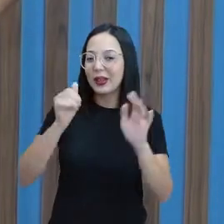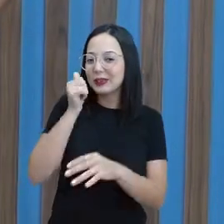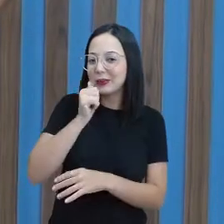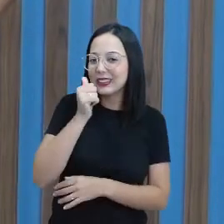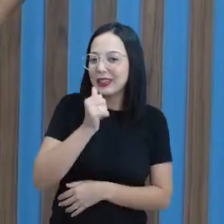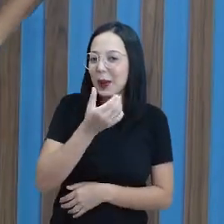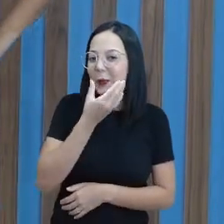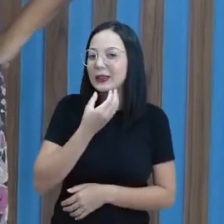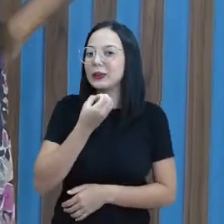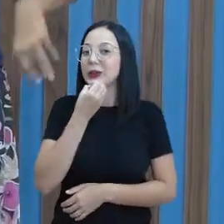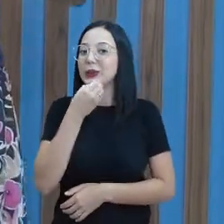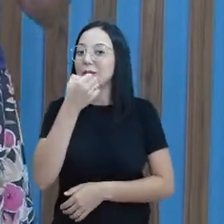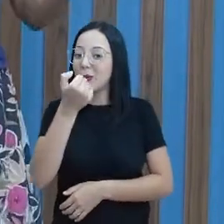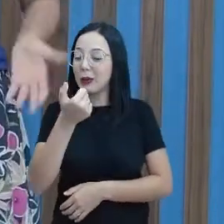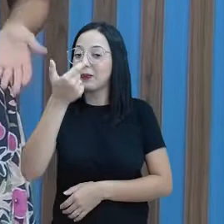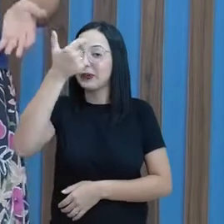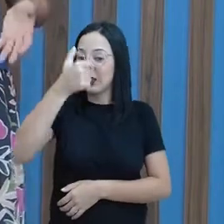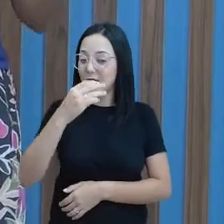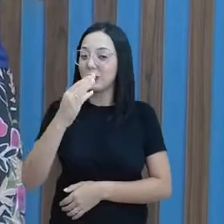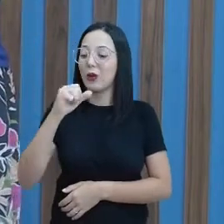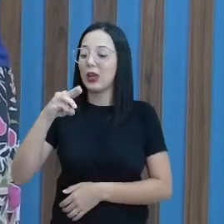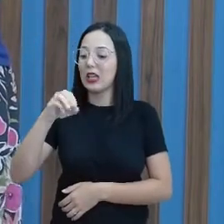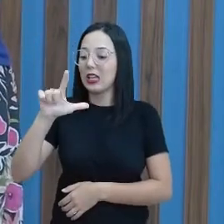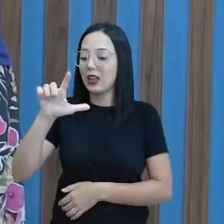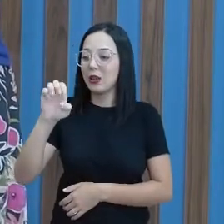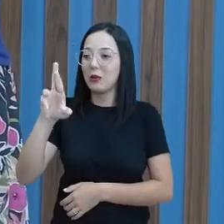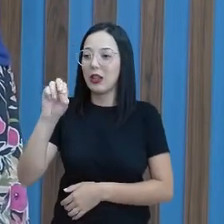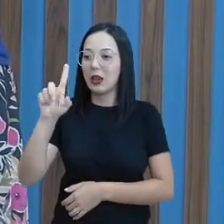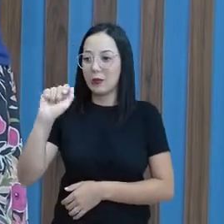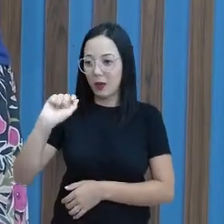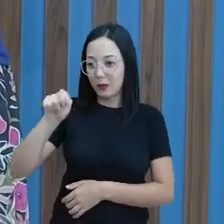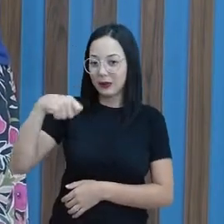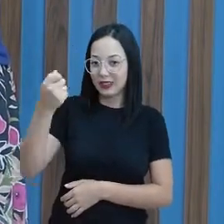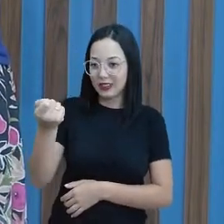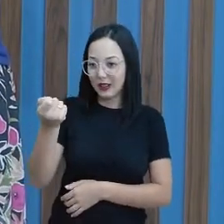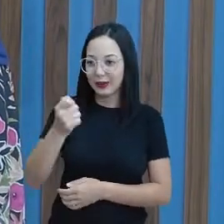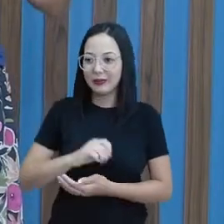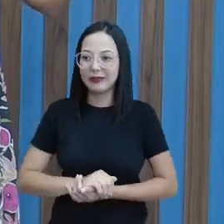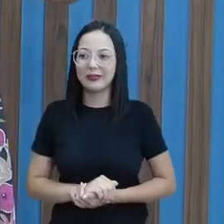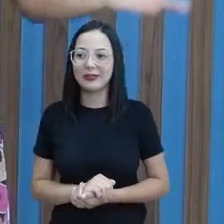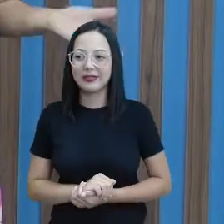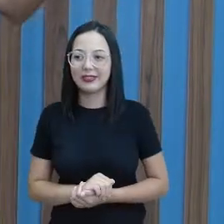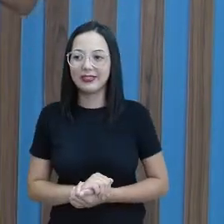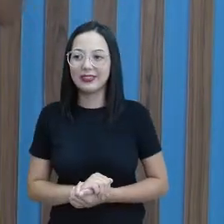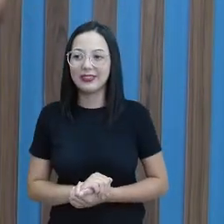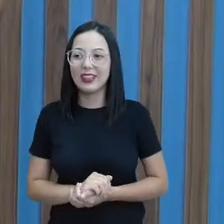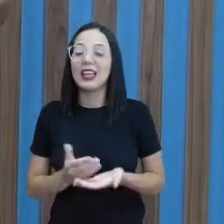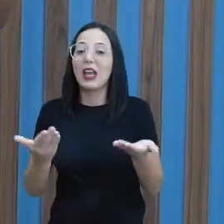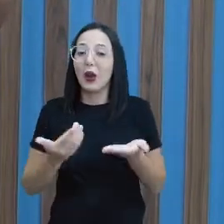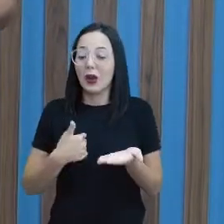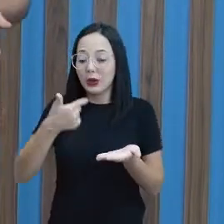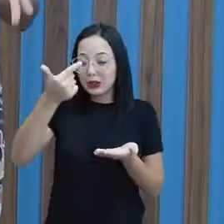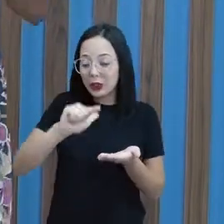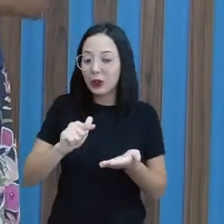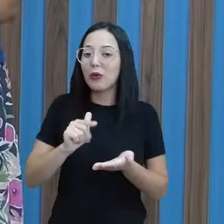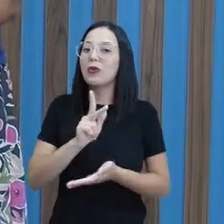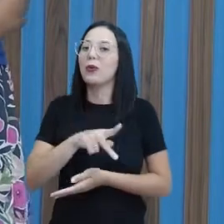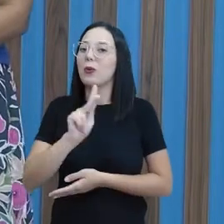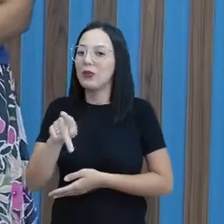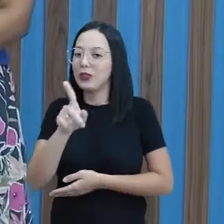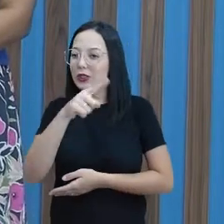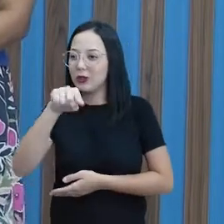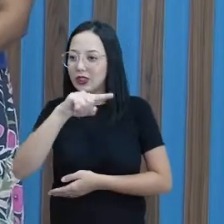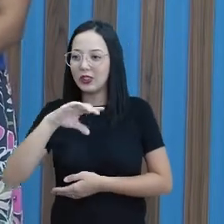meninas e meninos, tudo bem? Eu sou Camille Borba, este é o meu sinal e serei novamente a professora de vocês